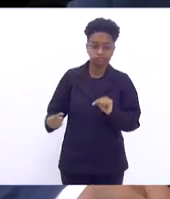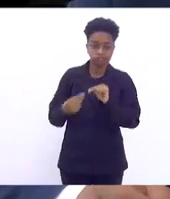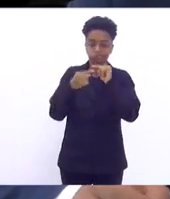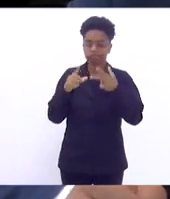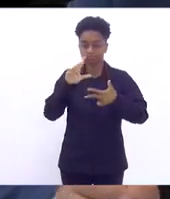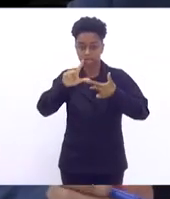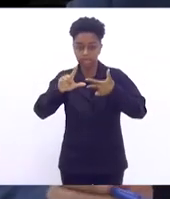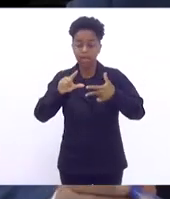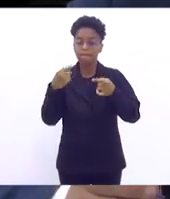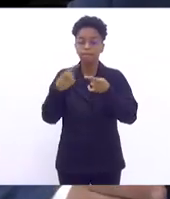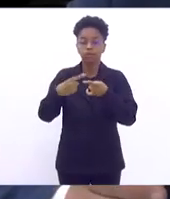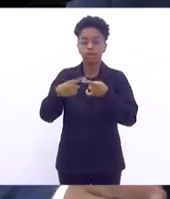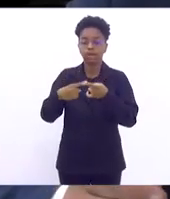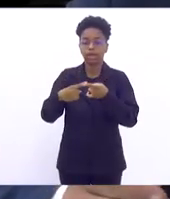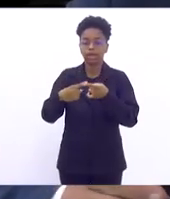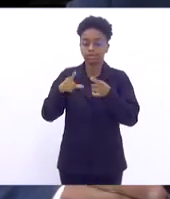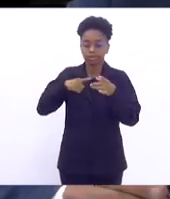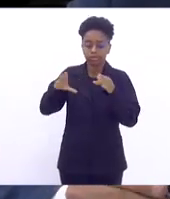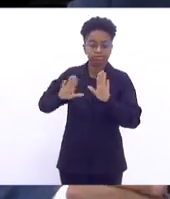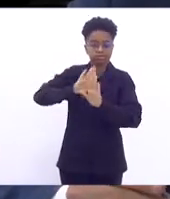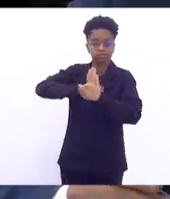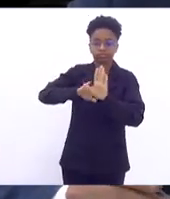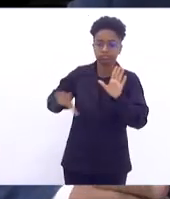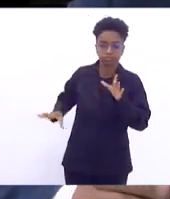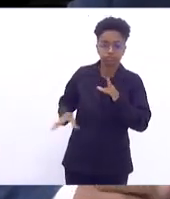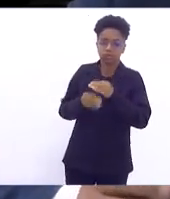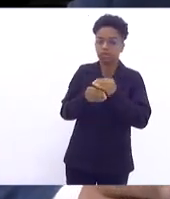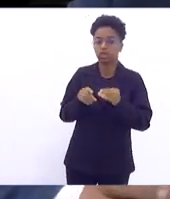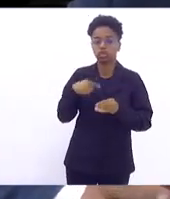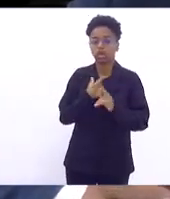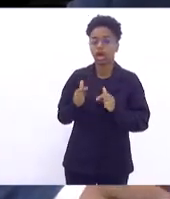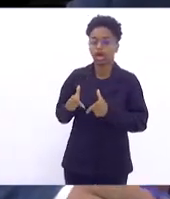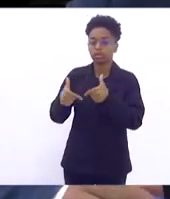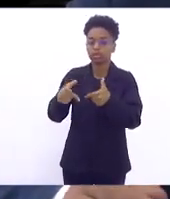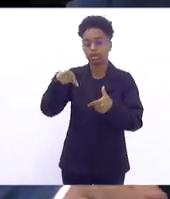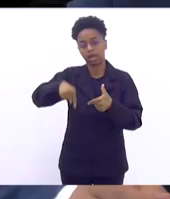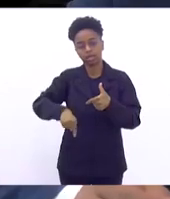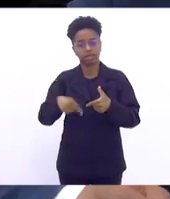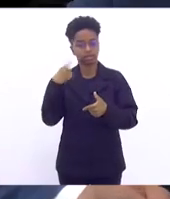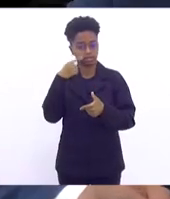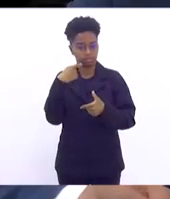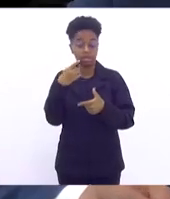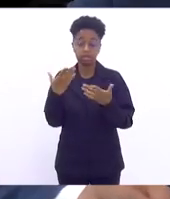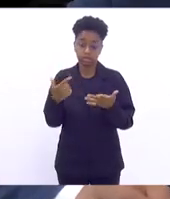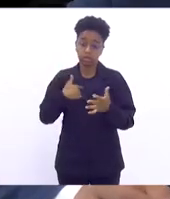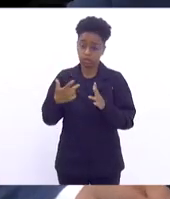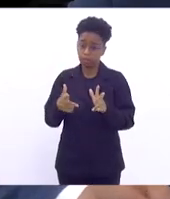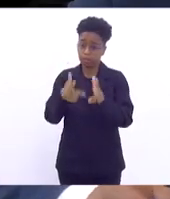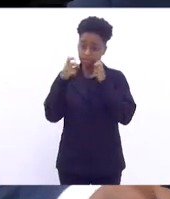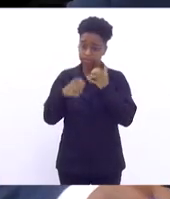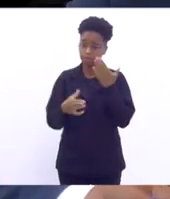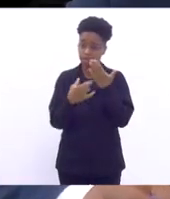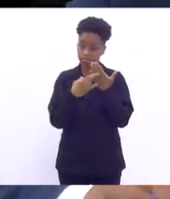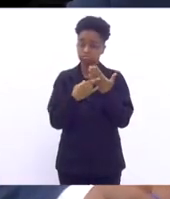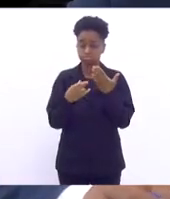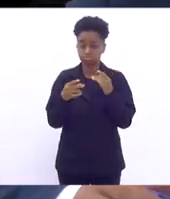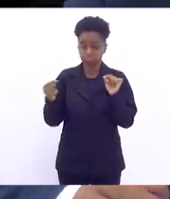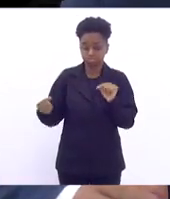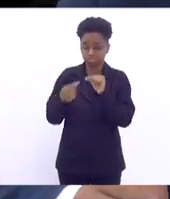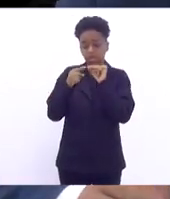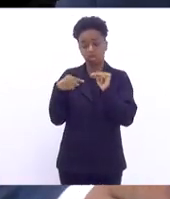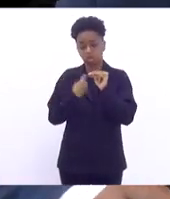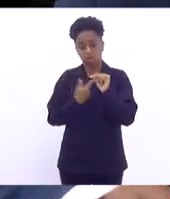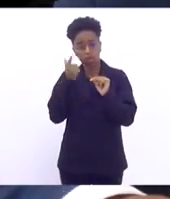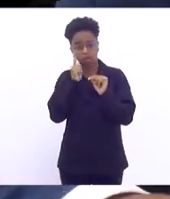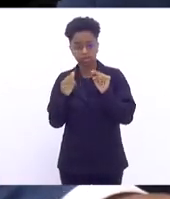porque ela é inerente a nossa atuação enquanto Parlamento então eu já vejo que o Regimento com templa a gente poder regular isso por